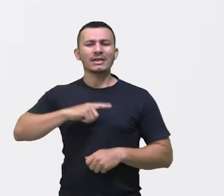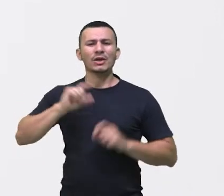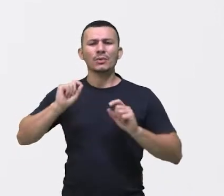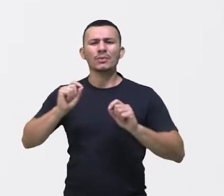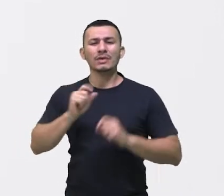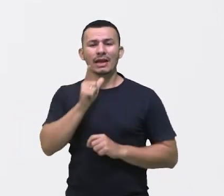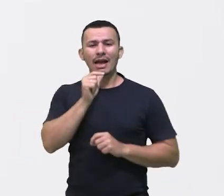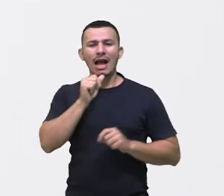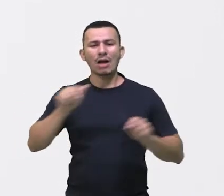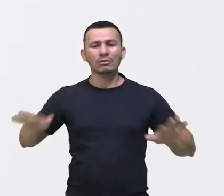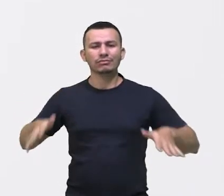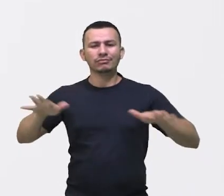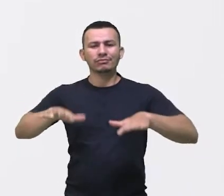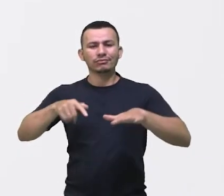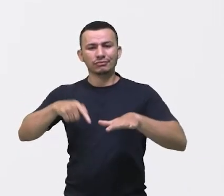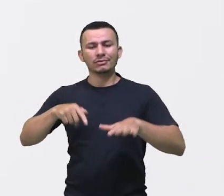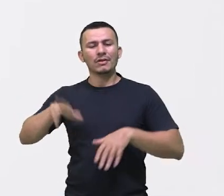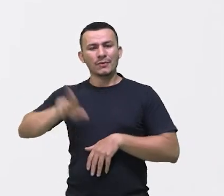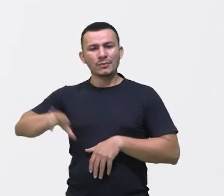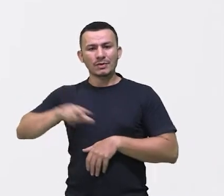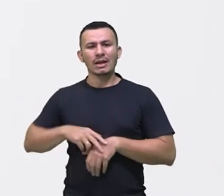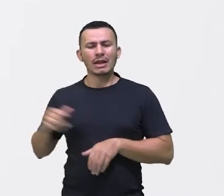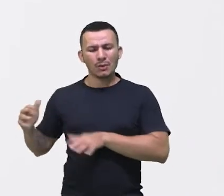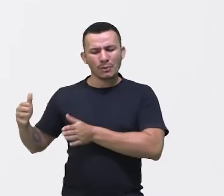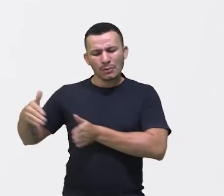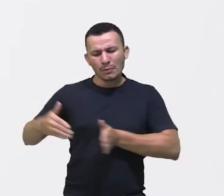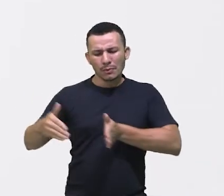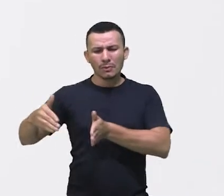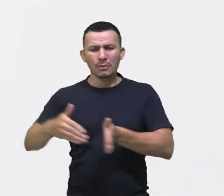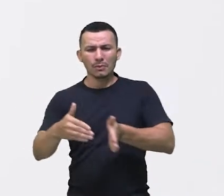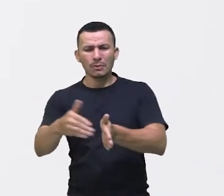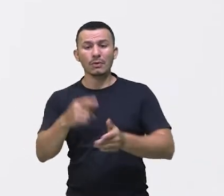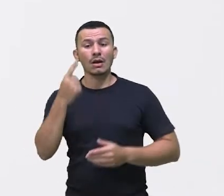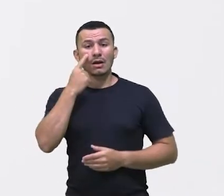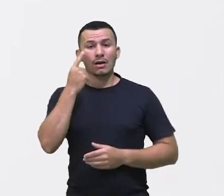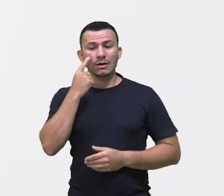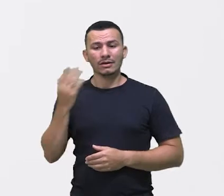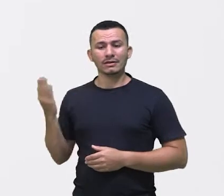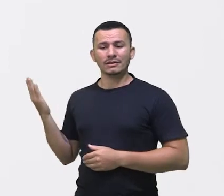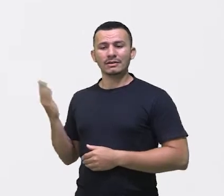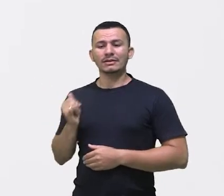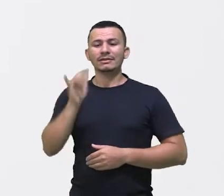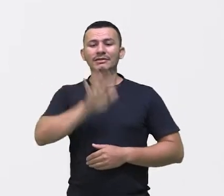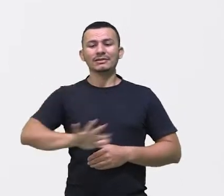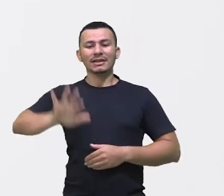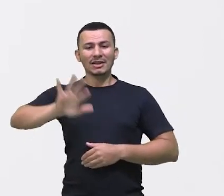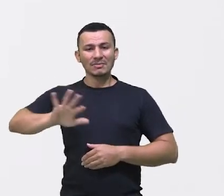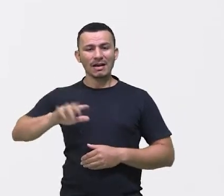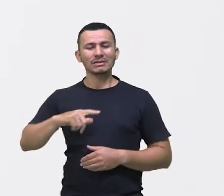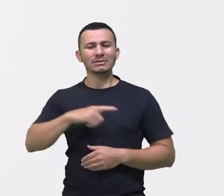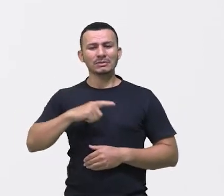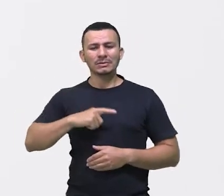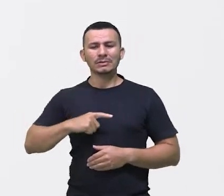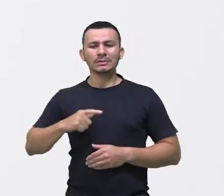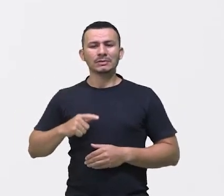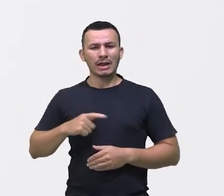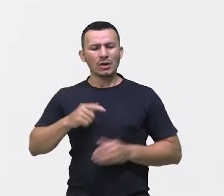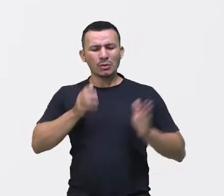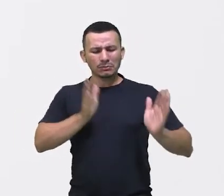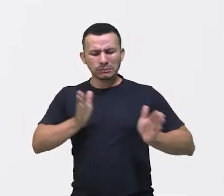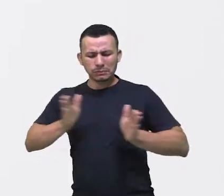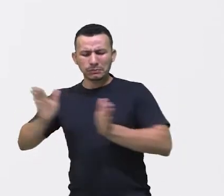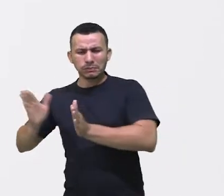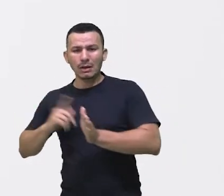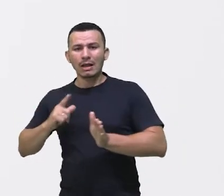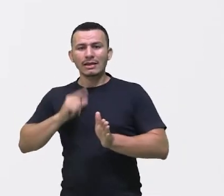dos rios. Então, as forças dos rios, a gente já está observando aqui na imagem, olha só, é uma usina hidrelétrica, aonde